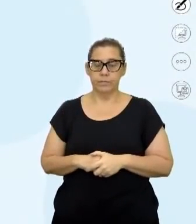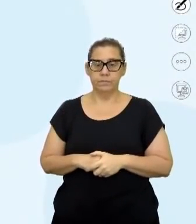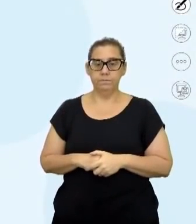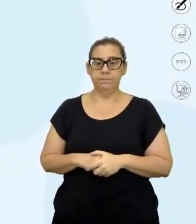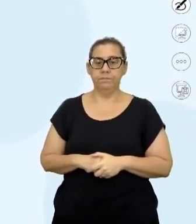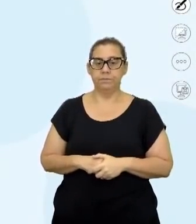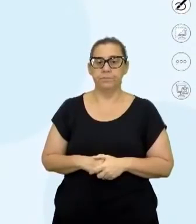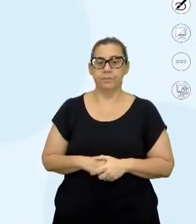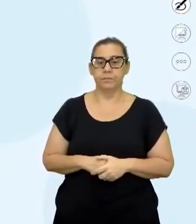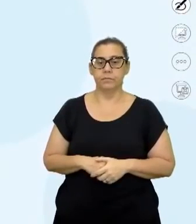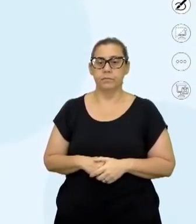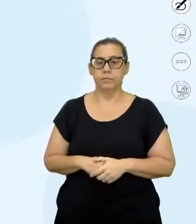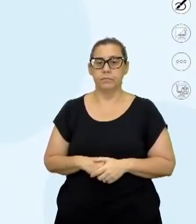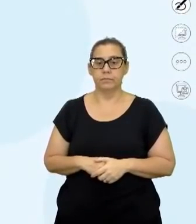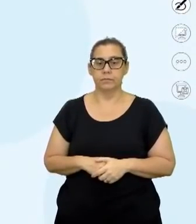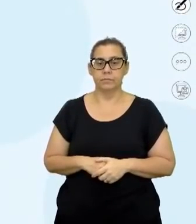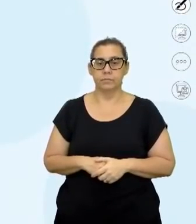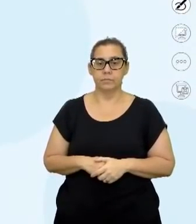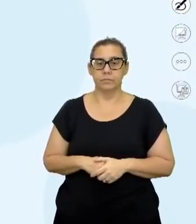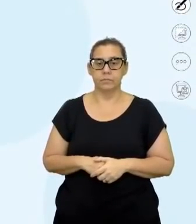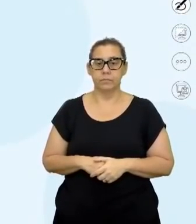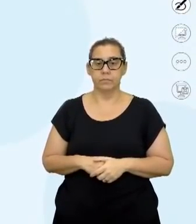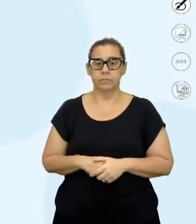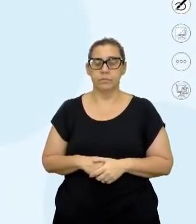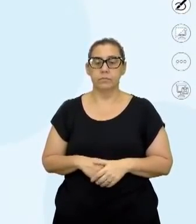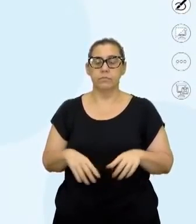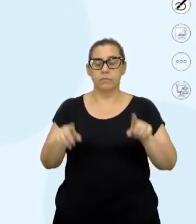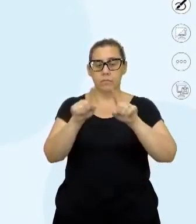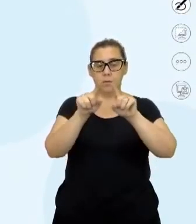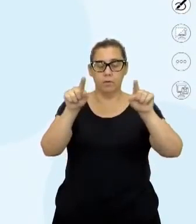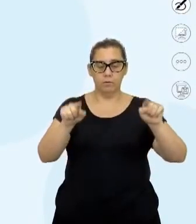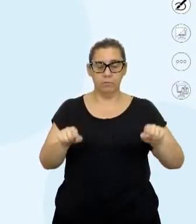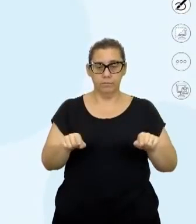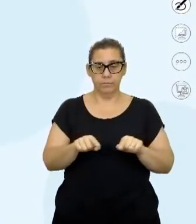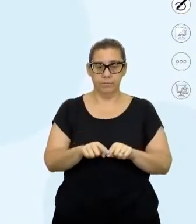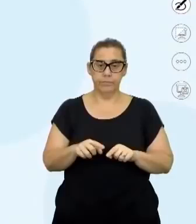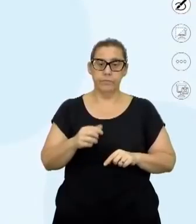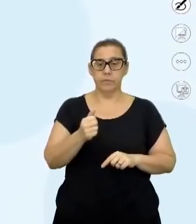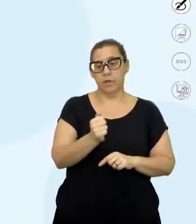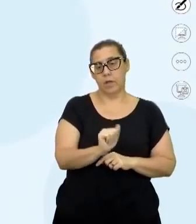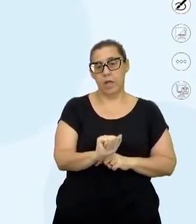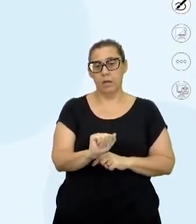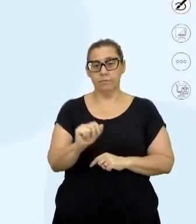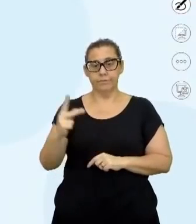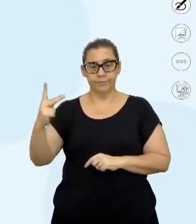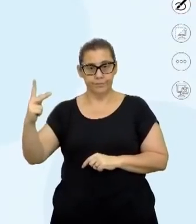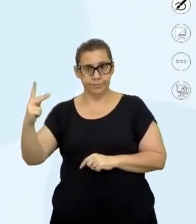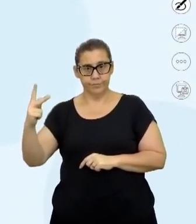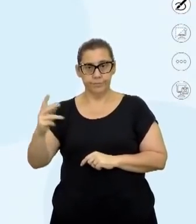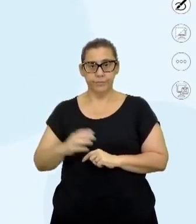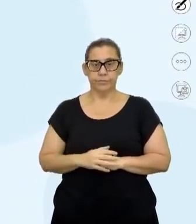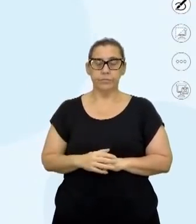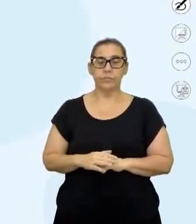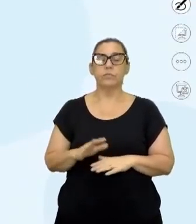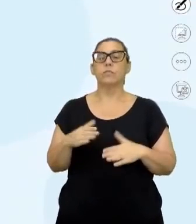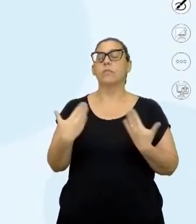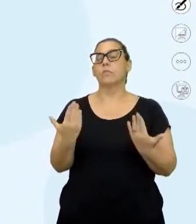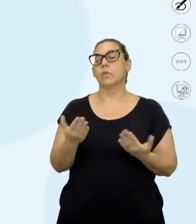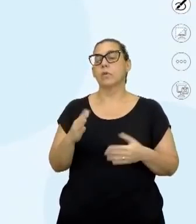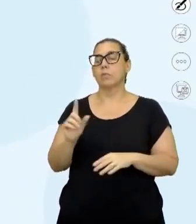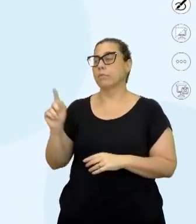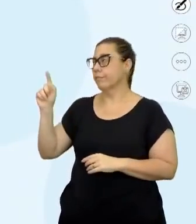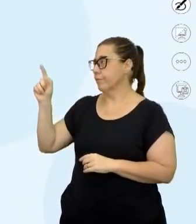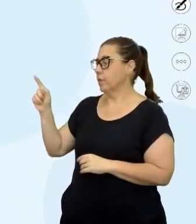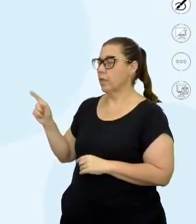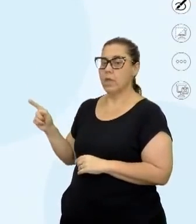A, o outro de lado 2 e 2 retângulos A por 2. Beleza? E aí, ó, como aqui